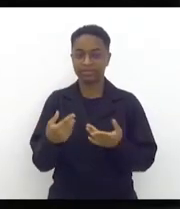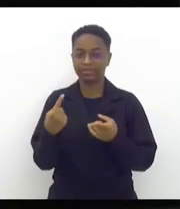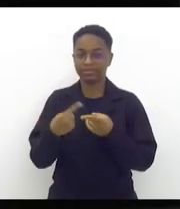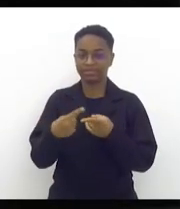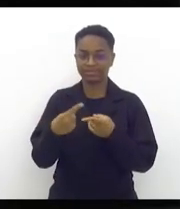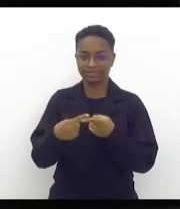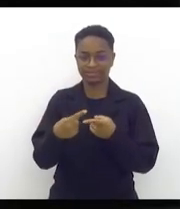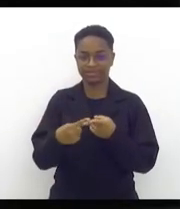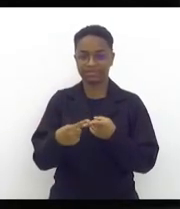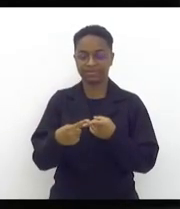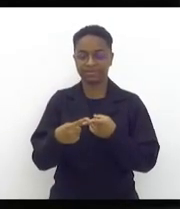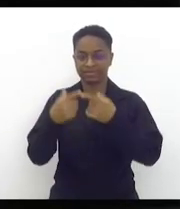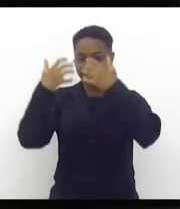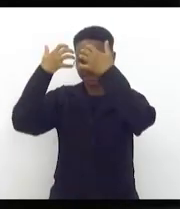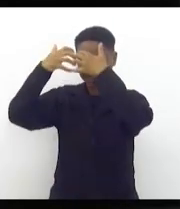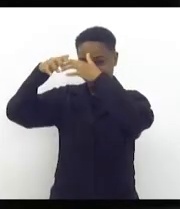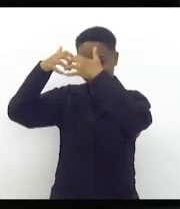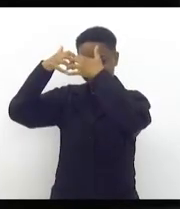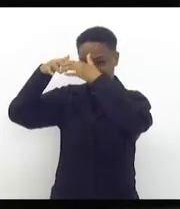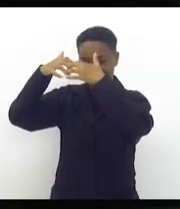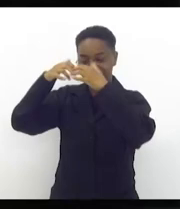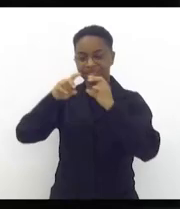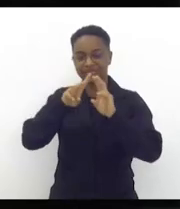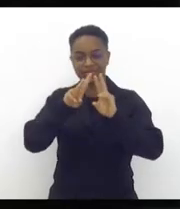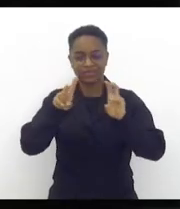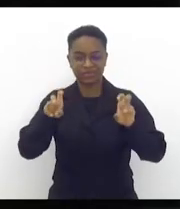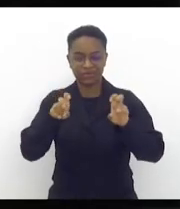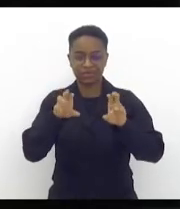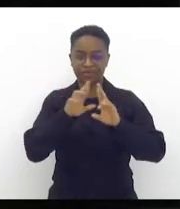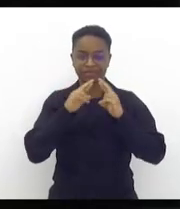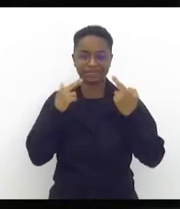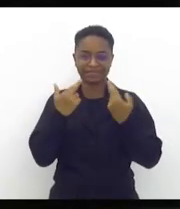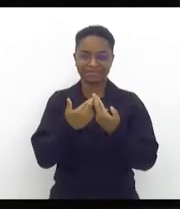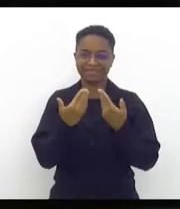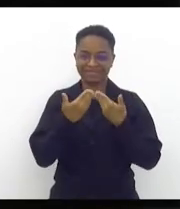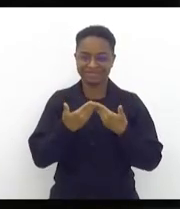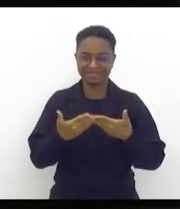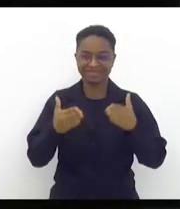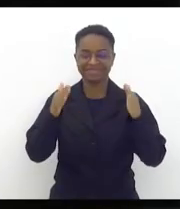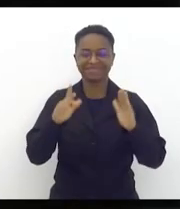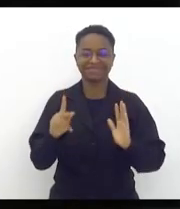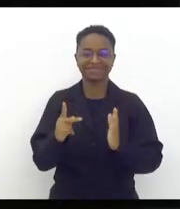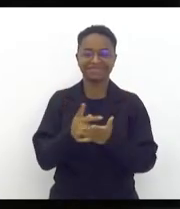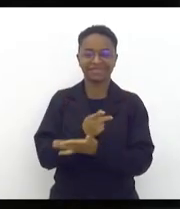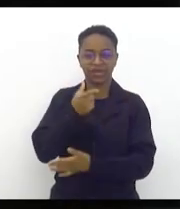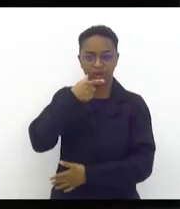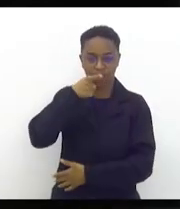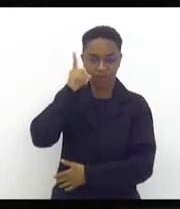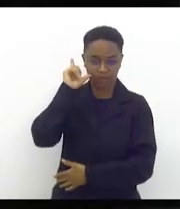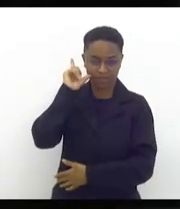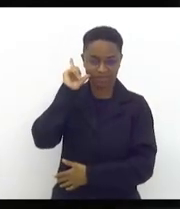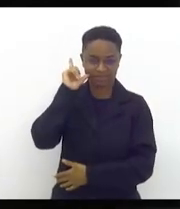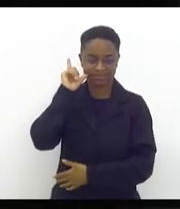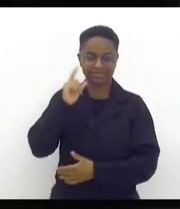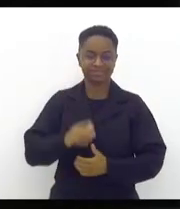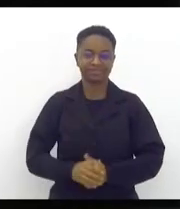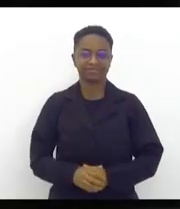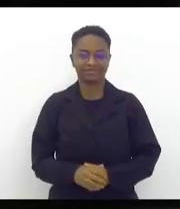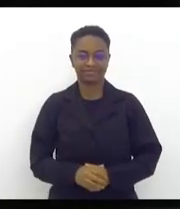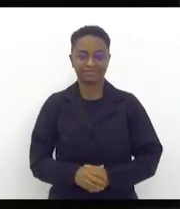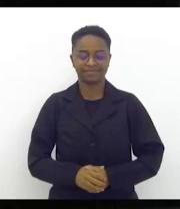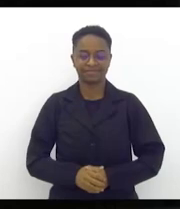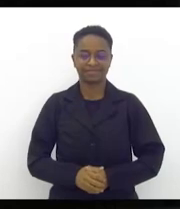uma reflexão sobre a audiência pública que aconteceu na data de ontem, em que